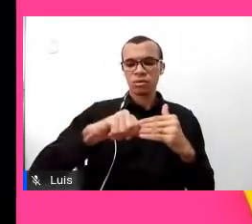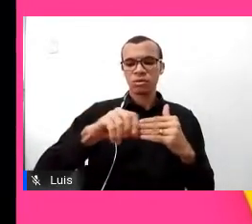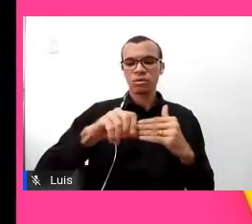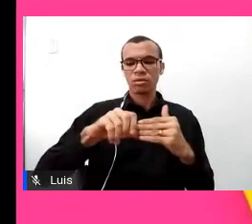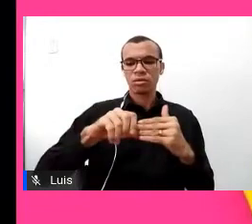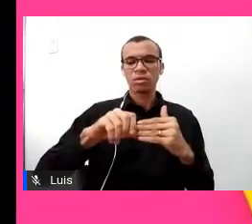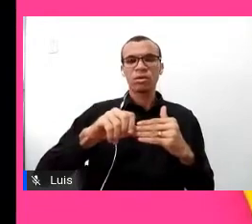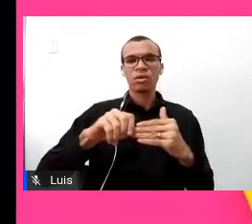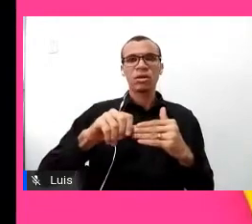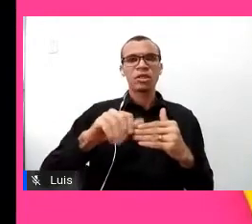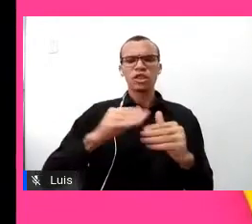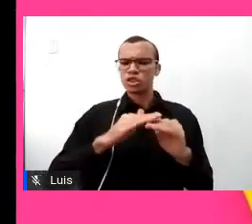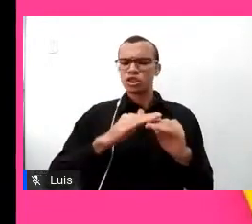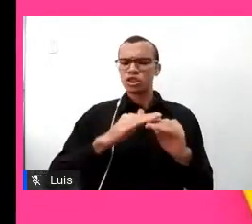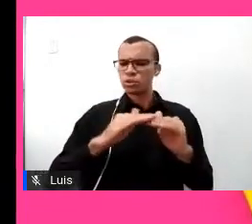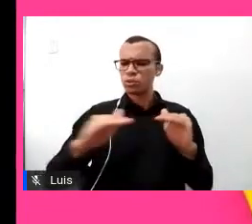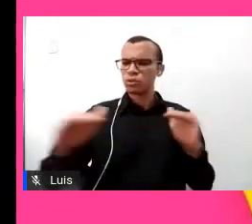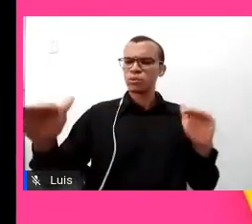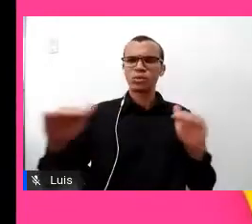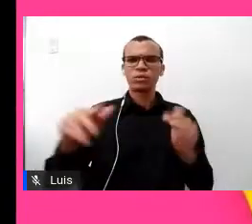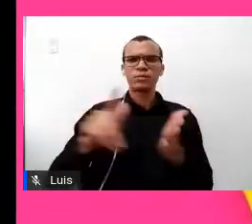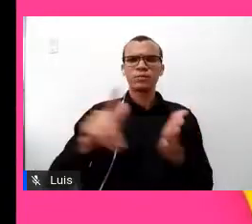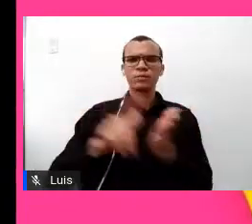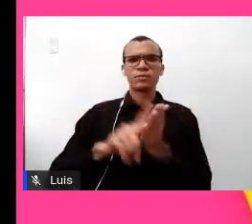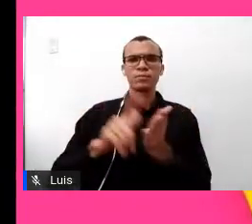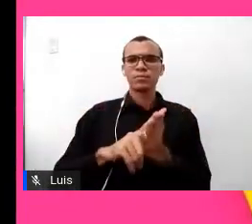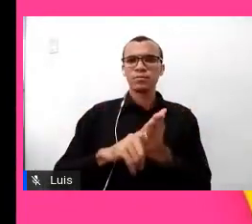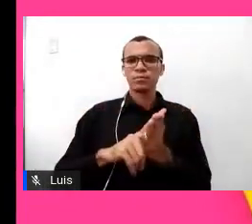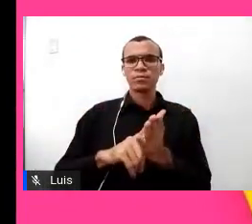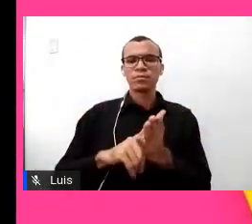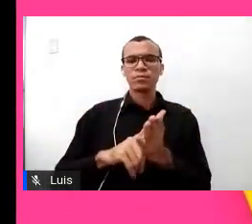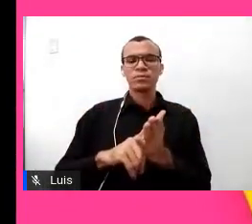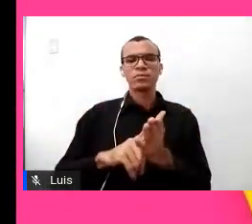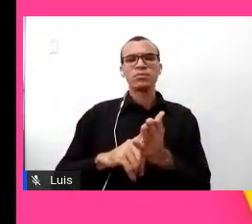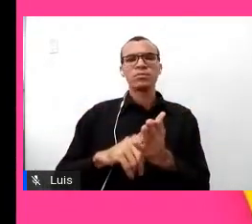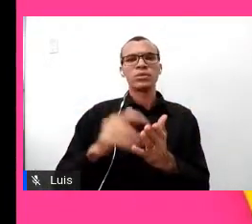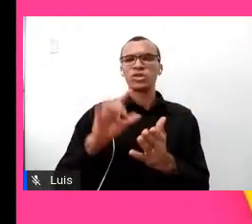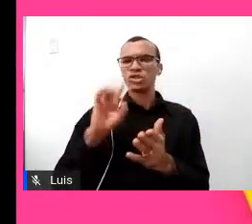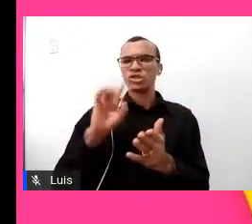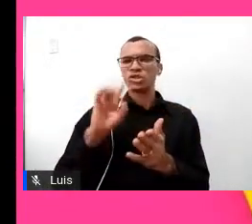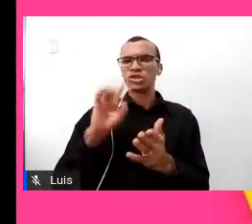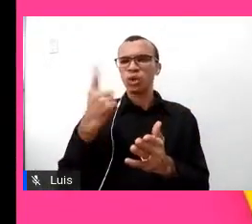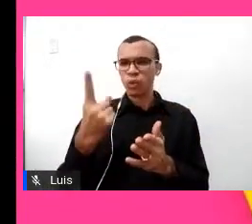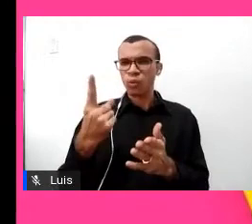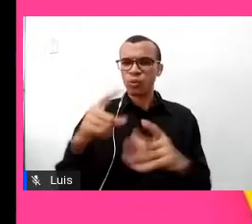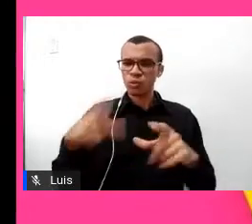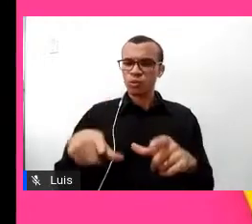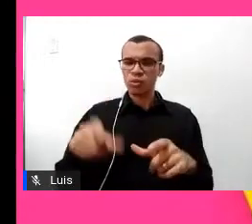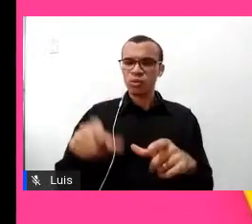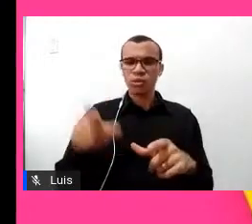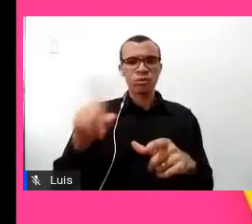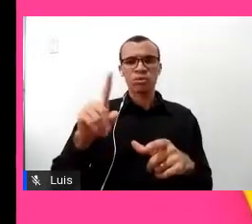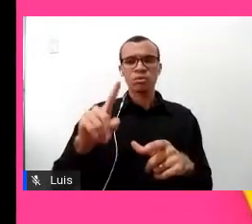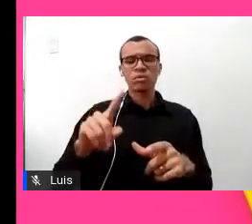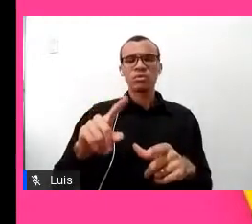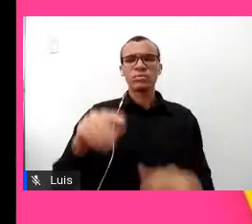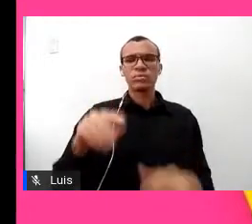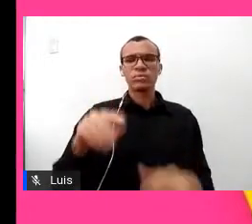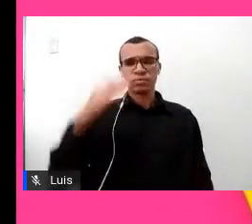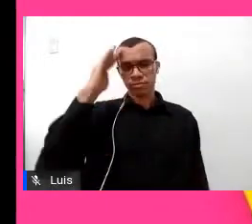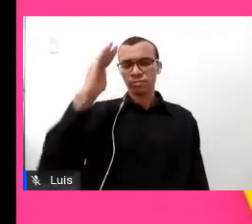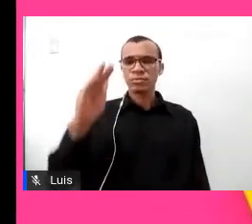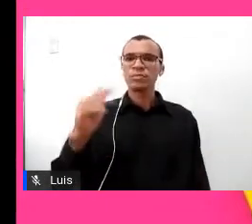extensão do papel ao mesmo tempo. E não um lugar e depois o outro lugar, entendeu? Eu